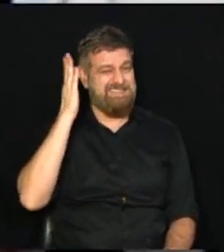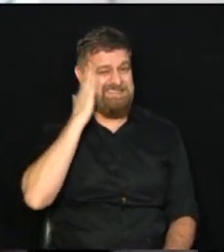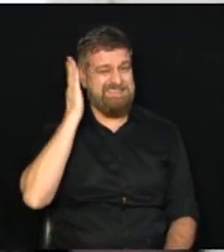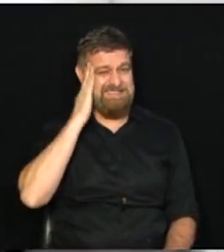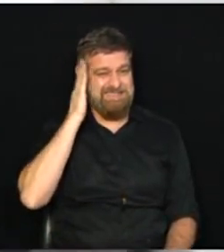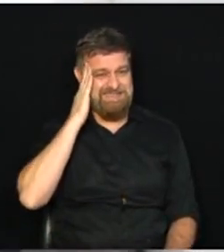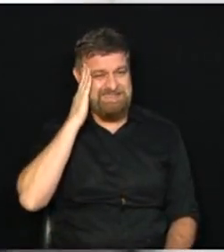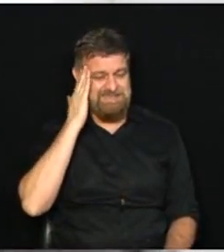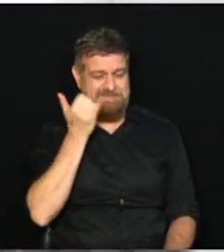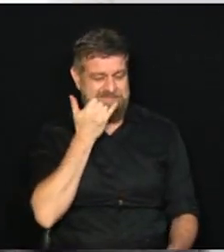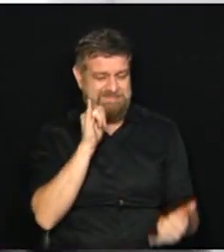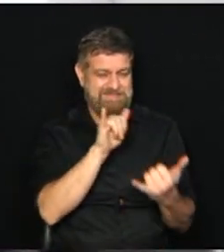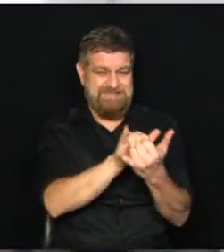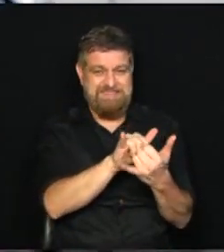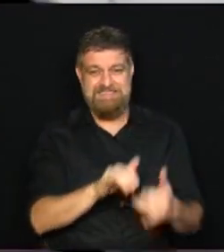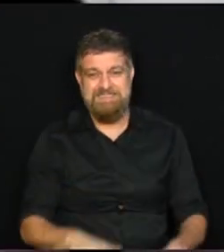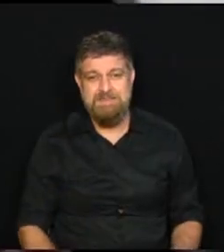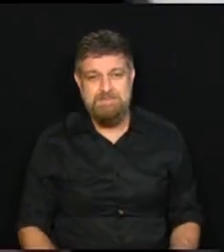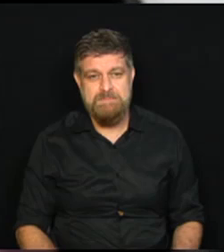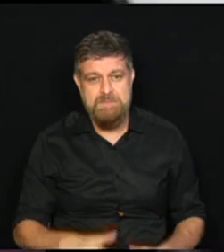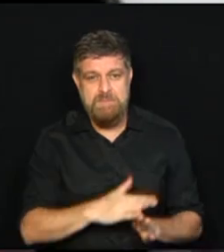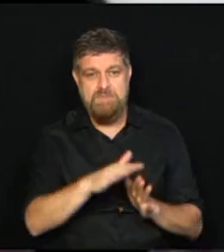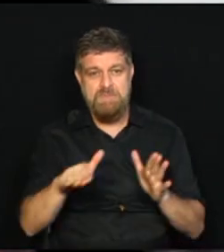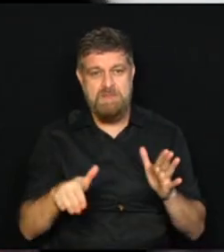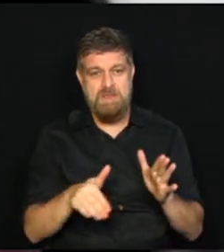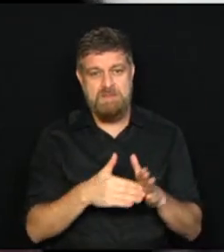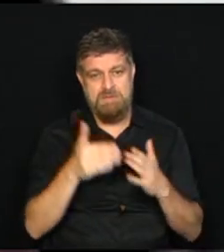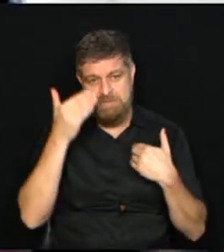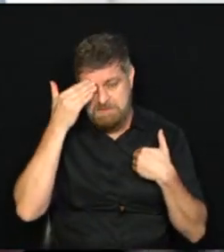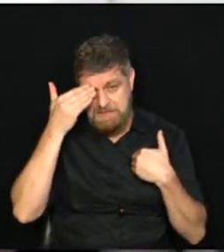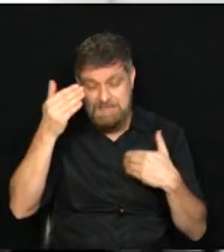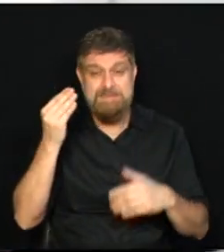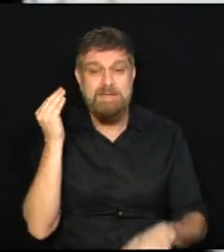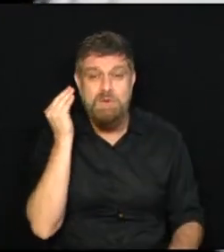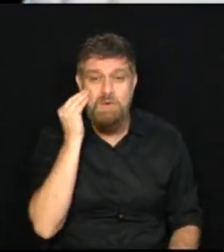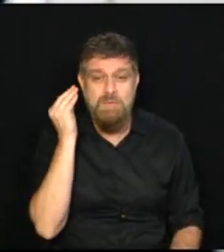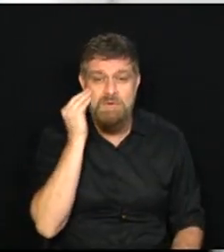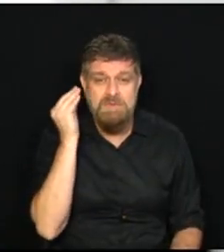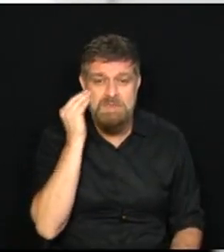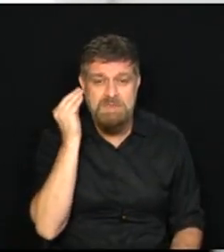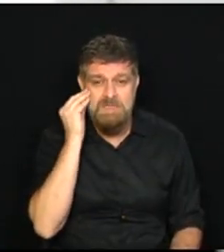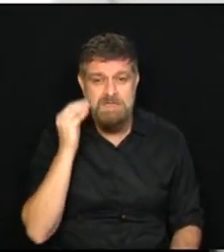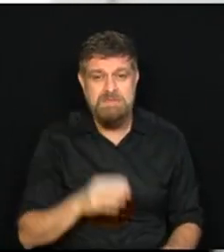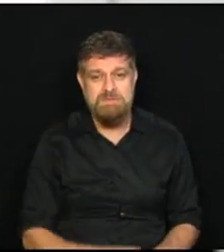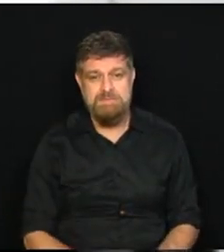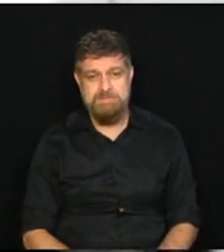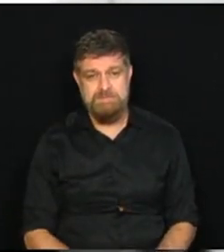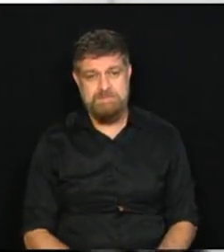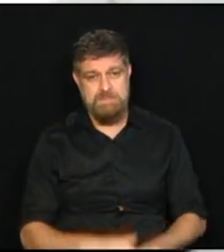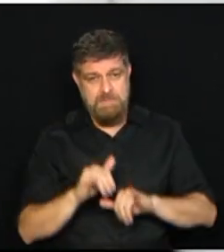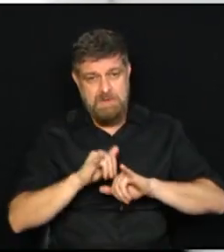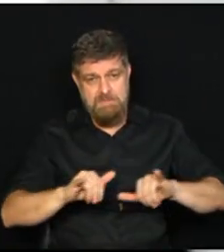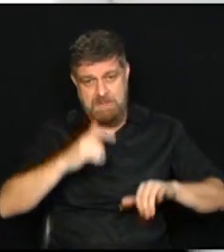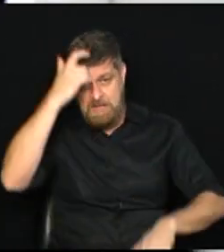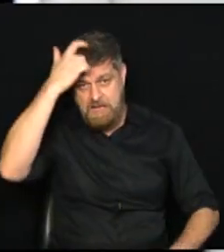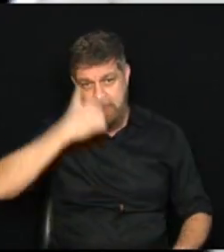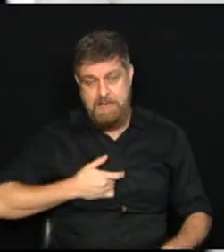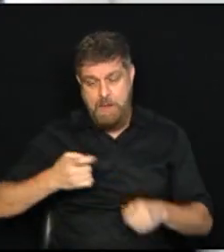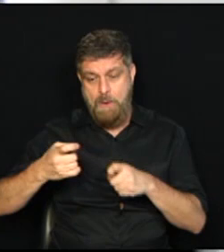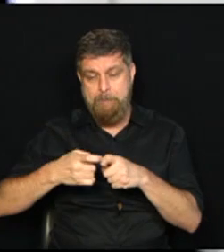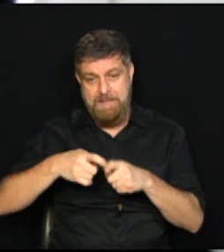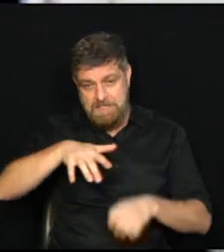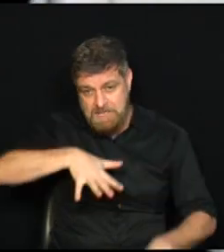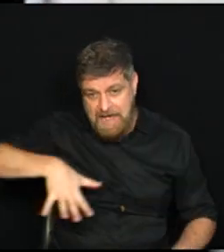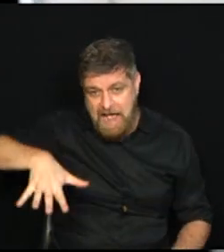Eu queria agradecer a todos, né, pela oportunidade. Eu sou médica sanitarista, né,